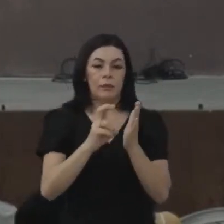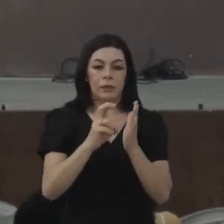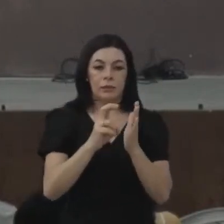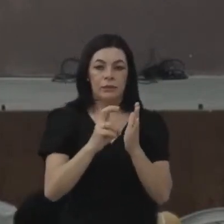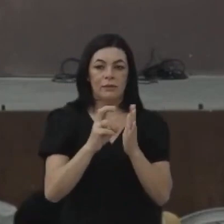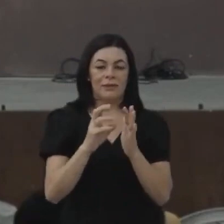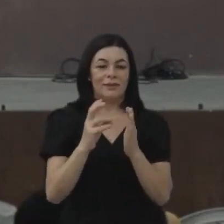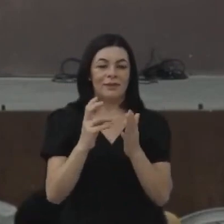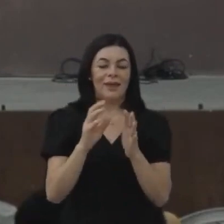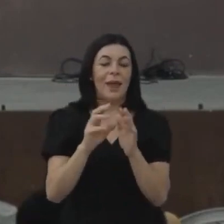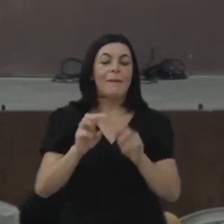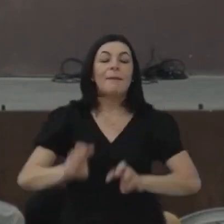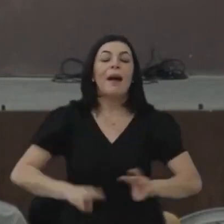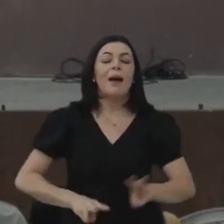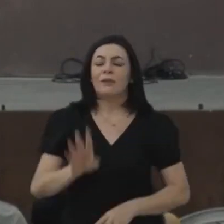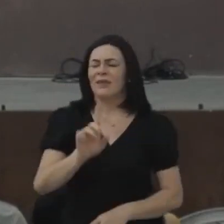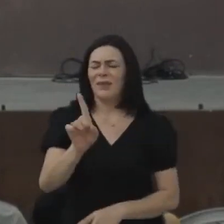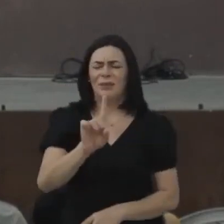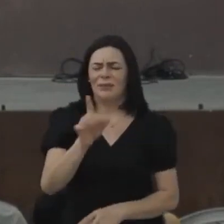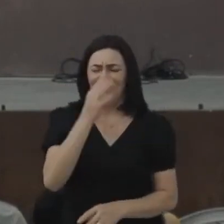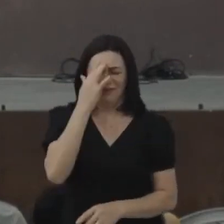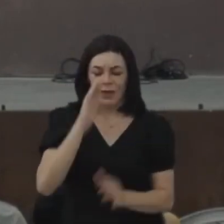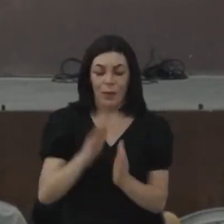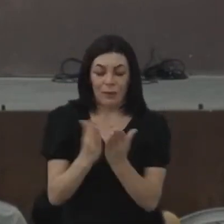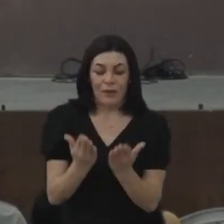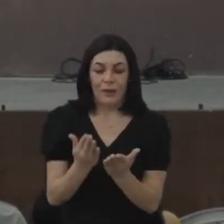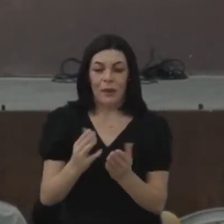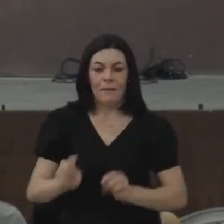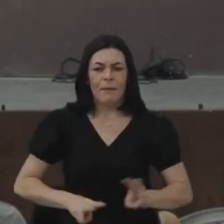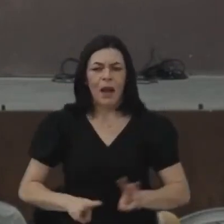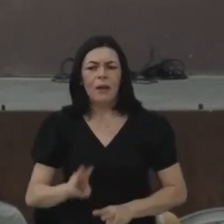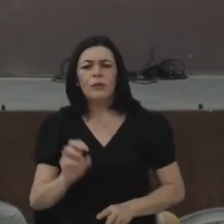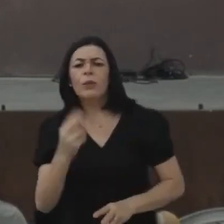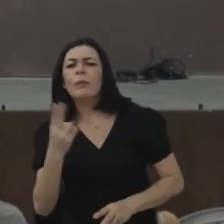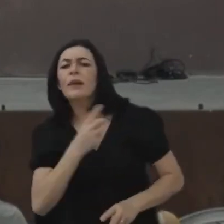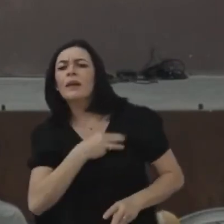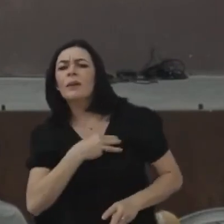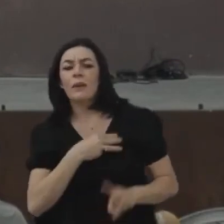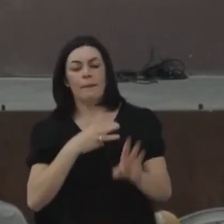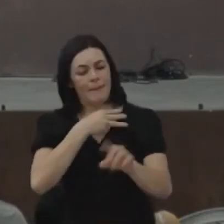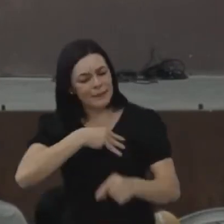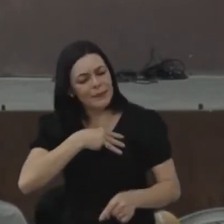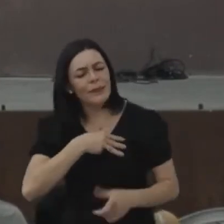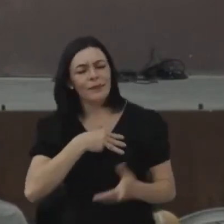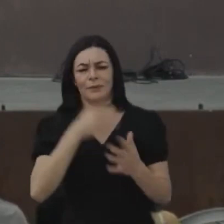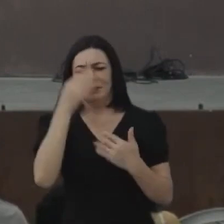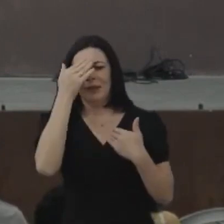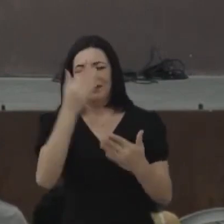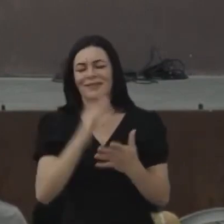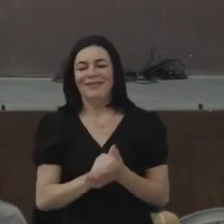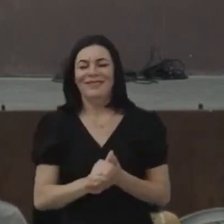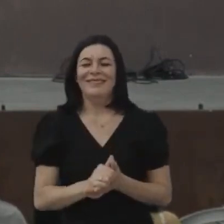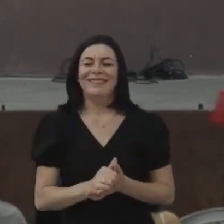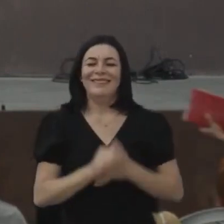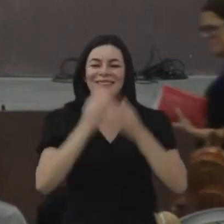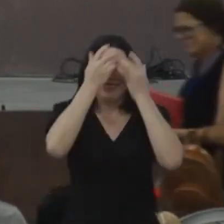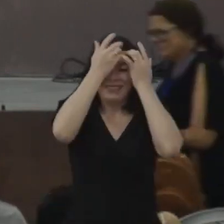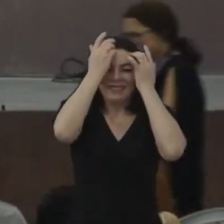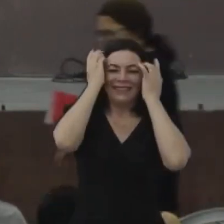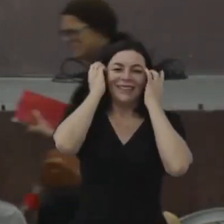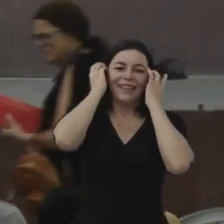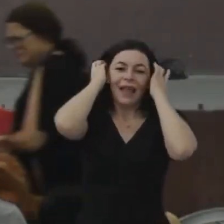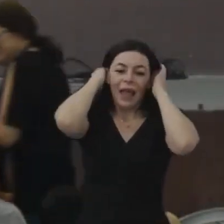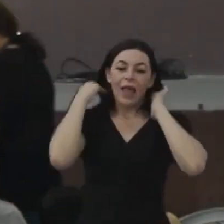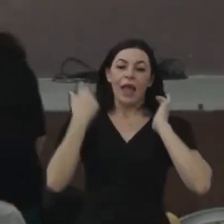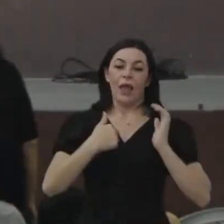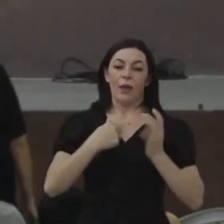Espera aí, eu abri Marcos, gente. Não é Marcos não, viu? Eu falei Marcos ou Mateus? Mateus, né? Obrigado. Então, fui eu que abri